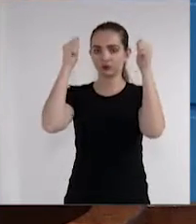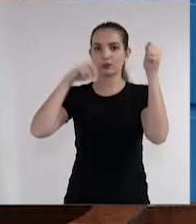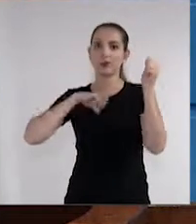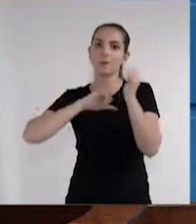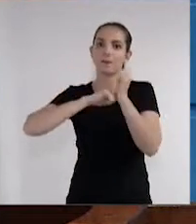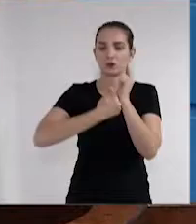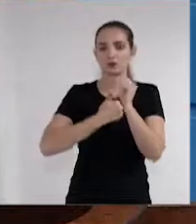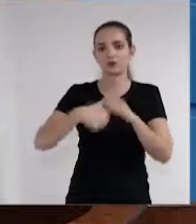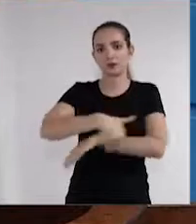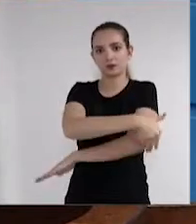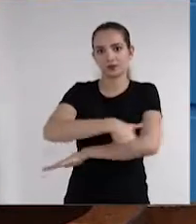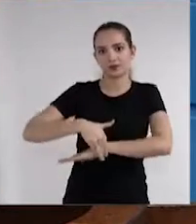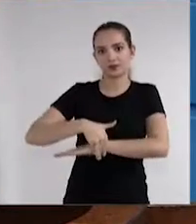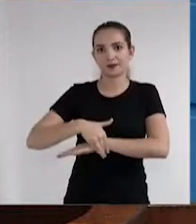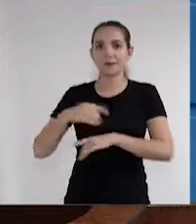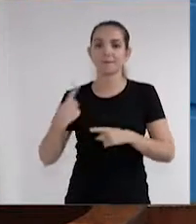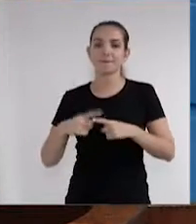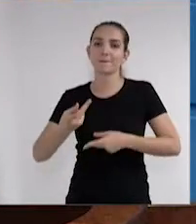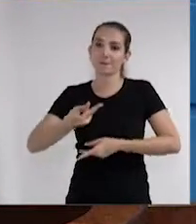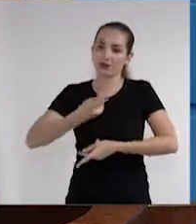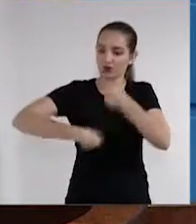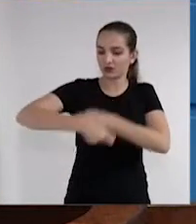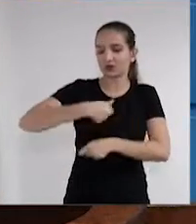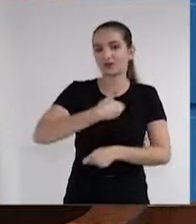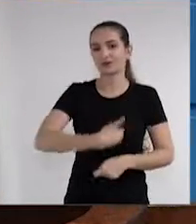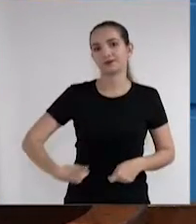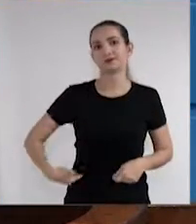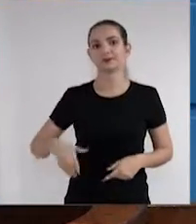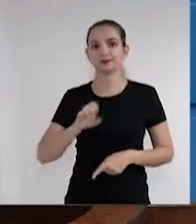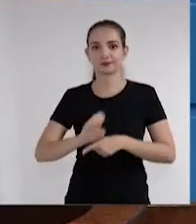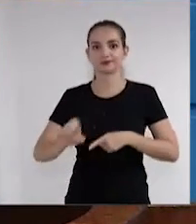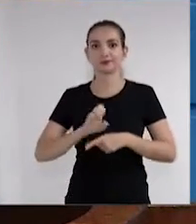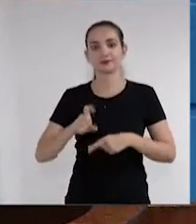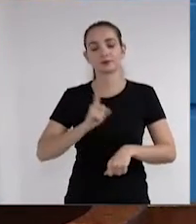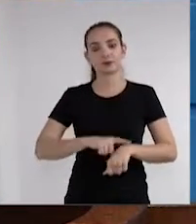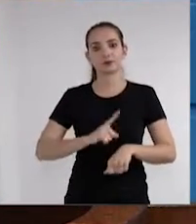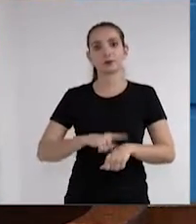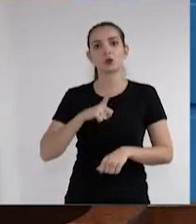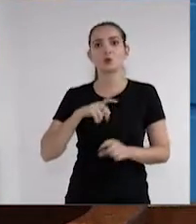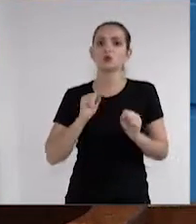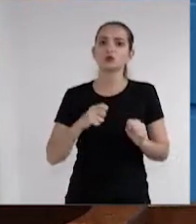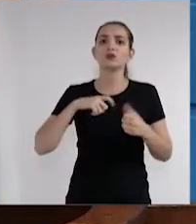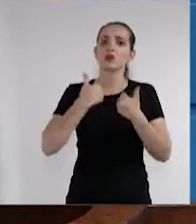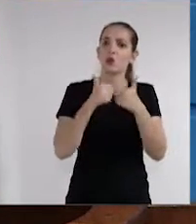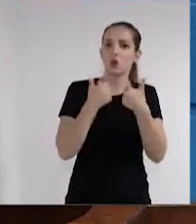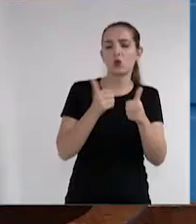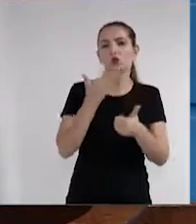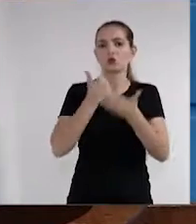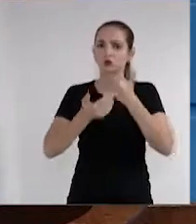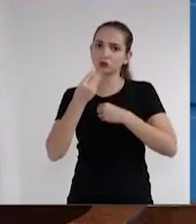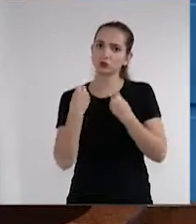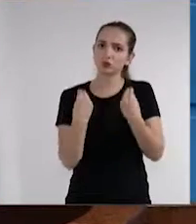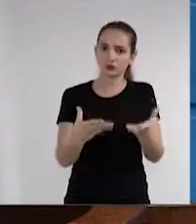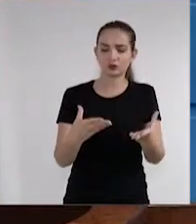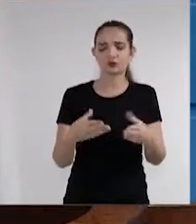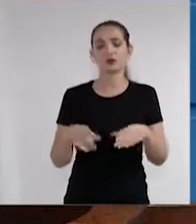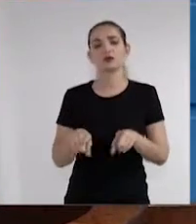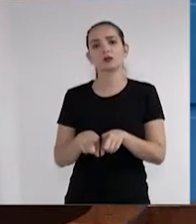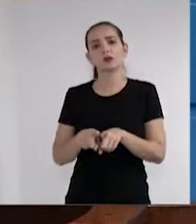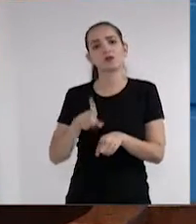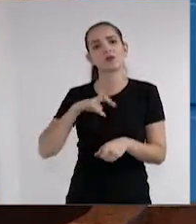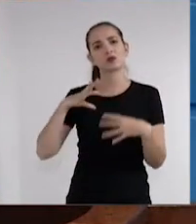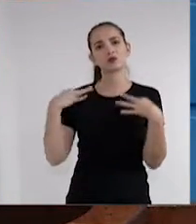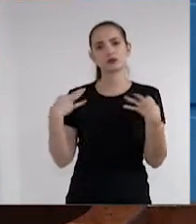bloqueio na estrada para negociar com o governo do Estado, naquele momento, a possibilidade de ter ônibus, de ter alimentação, de